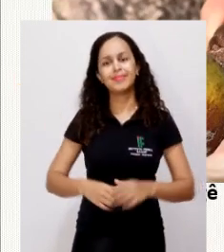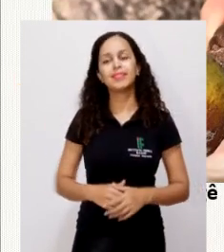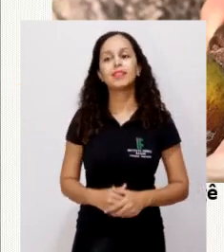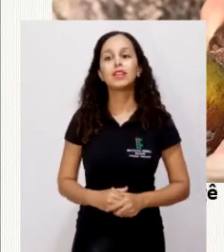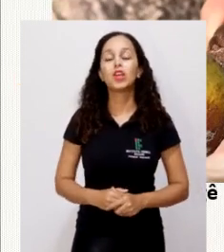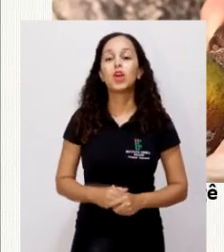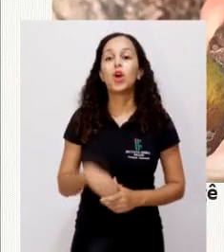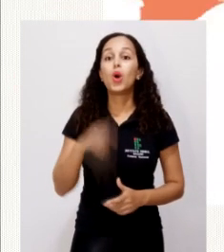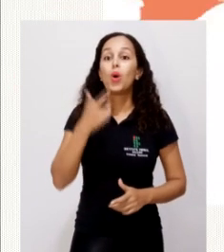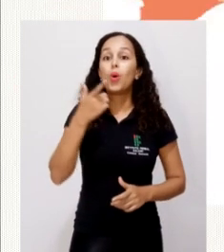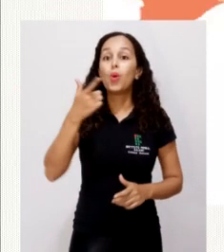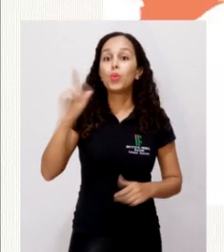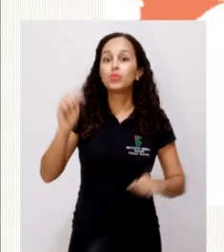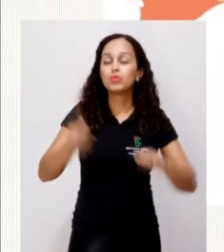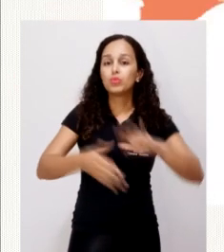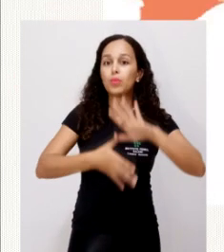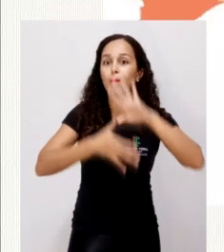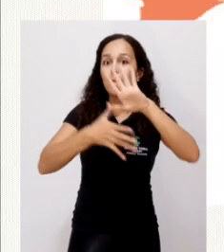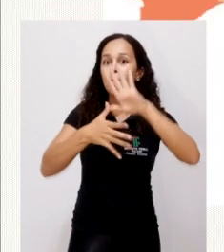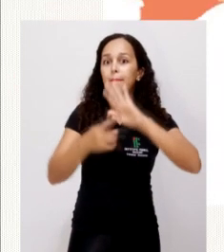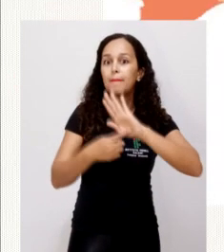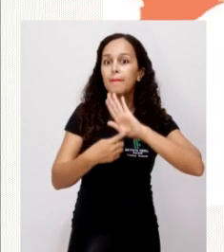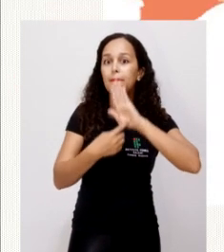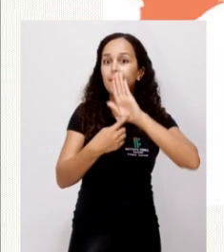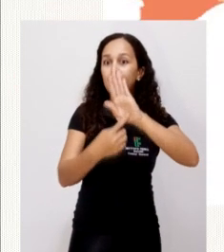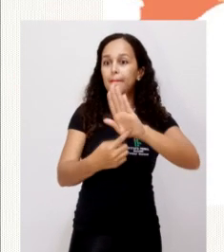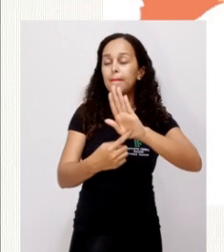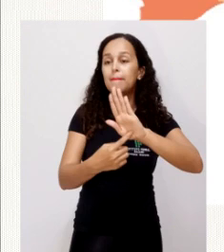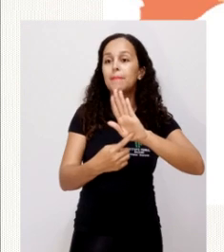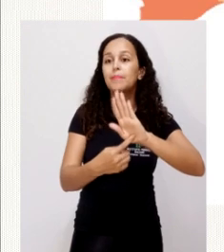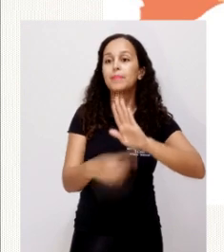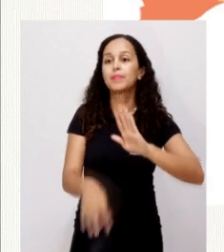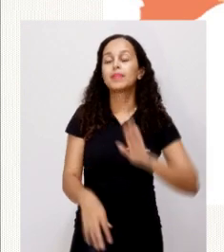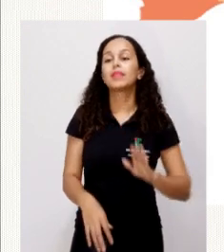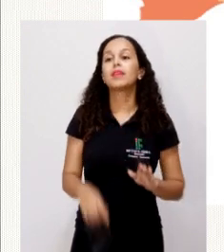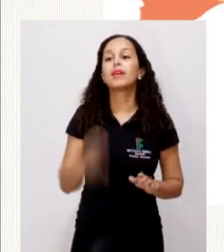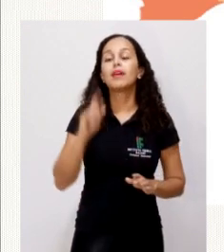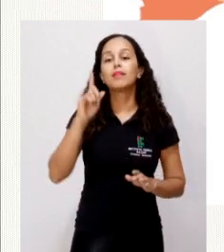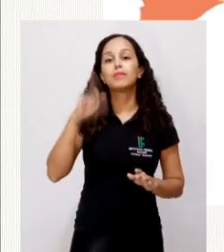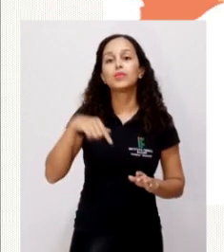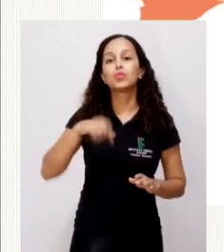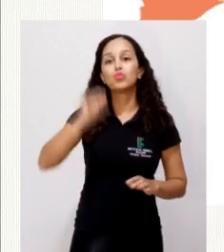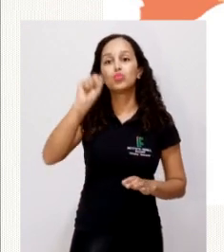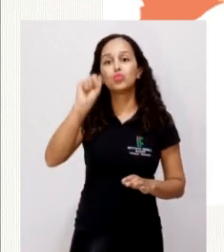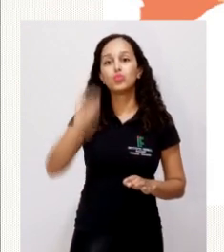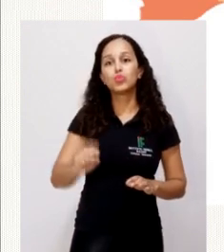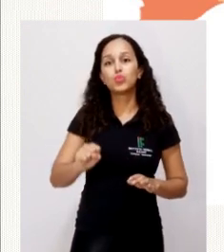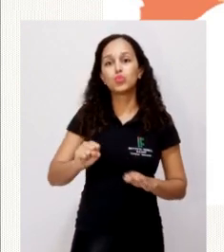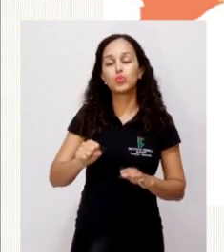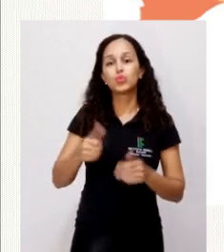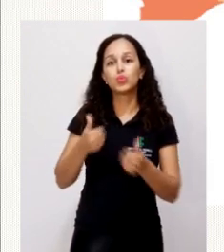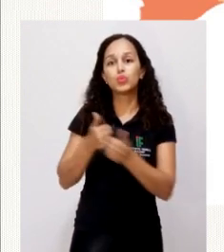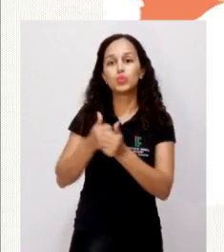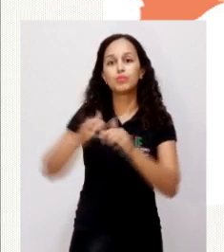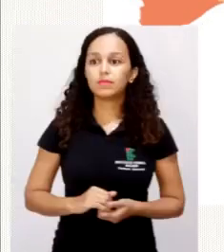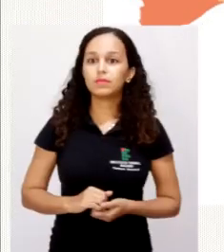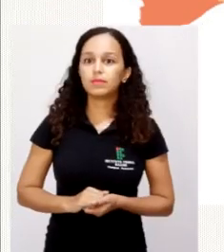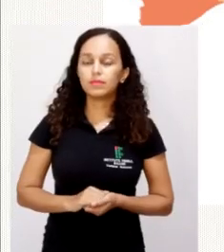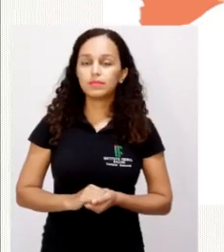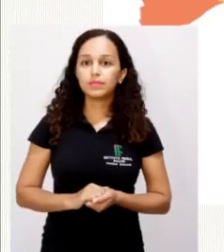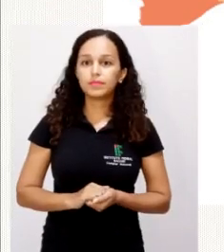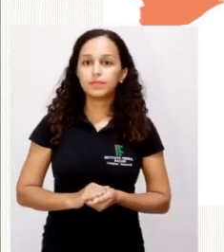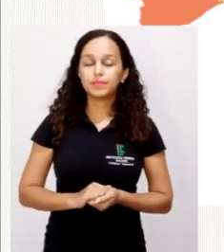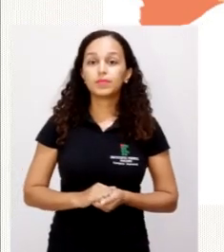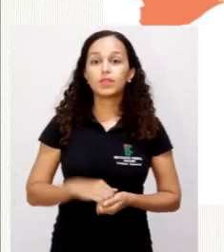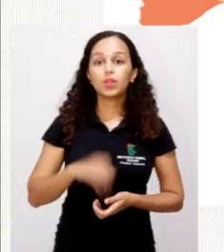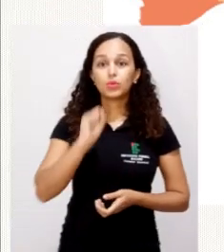Outro ponto do mapa que eu peguei para apresentar refere-se ao litoral sul. Lá